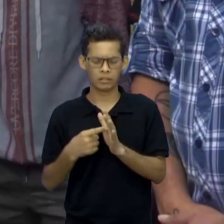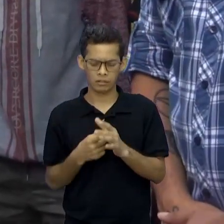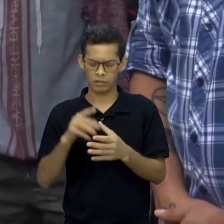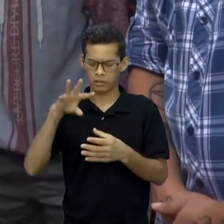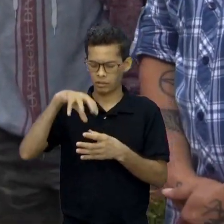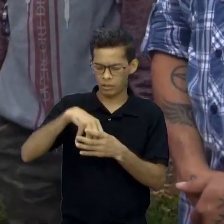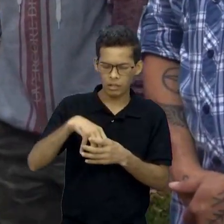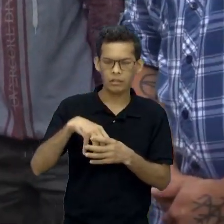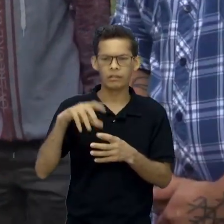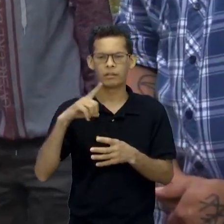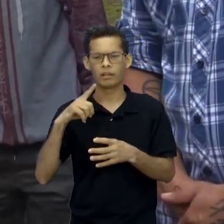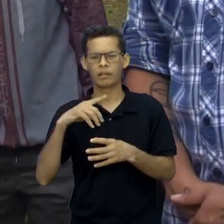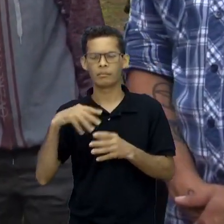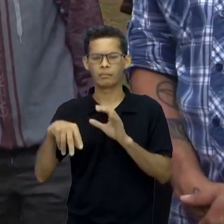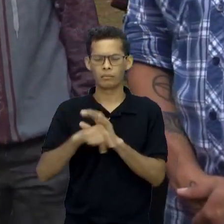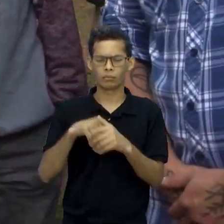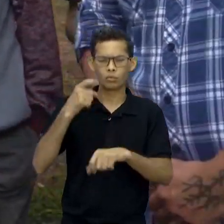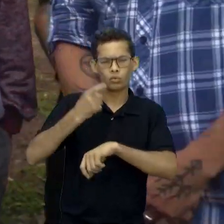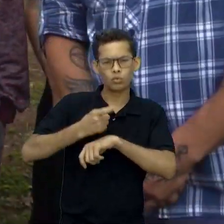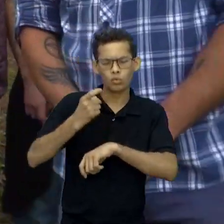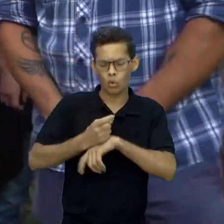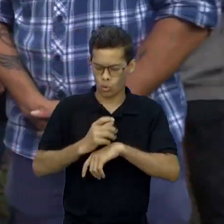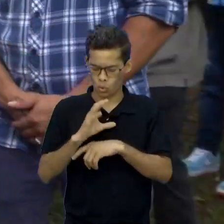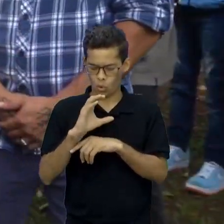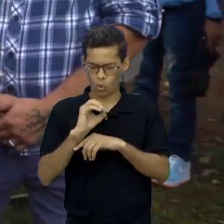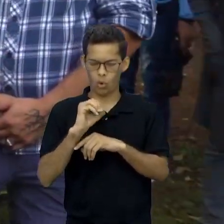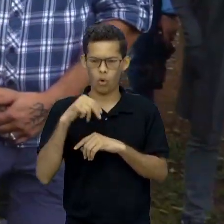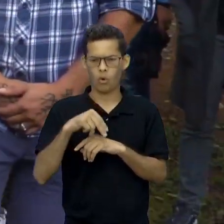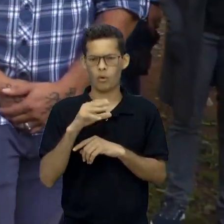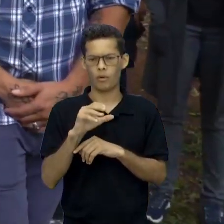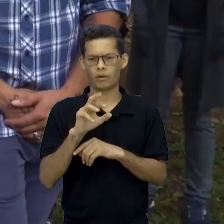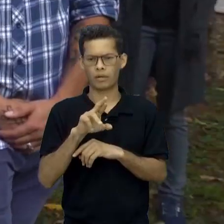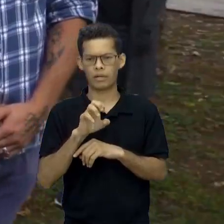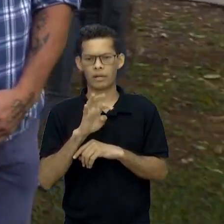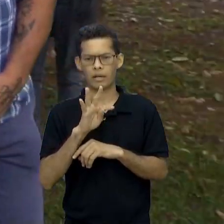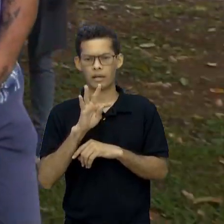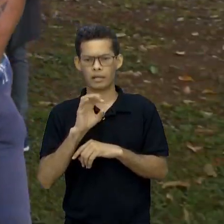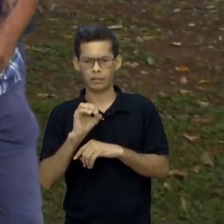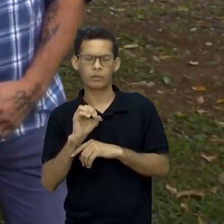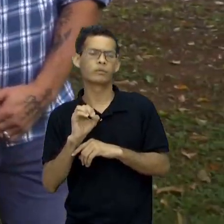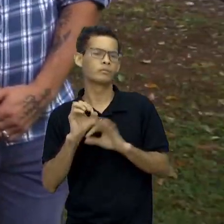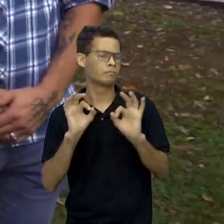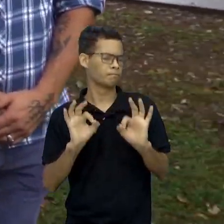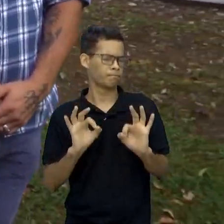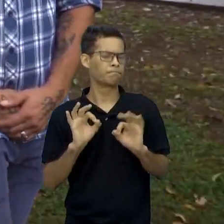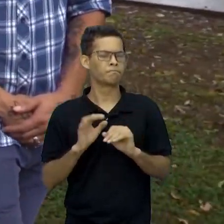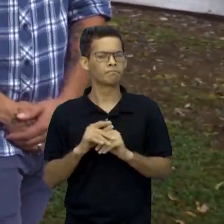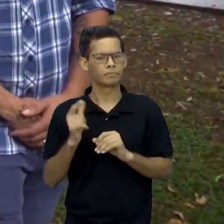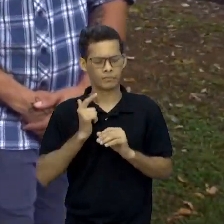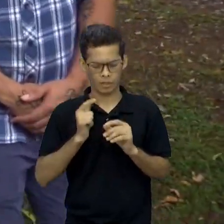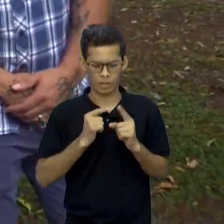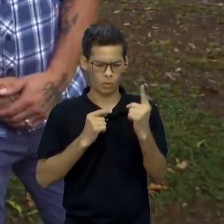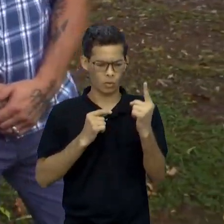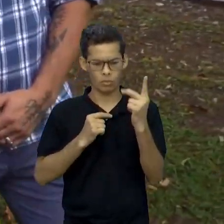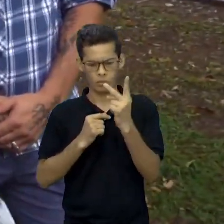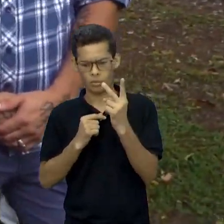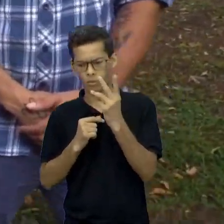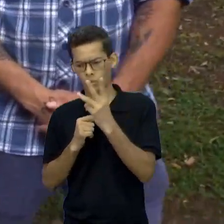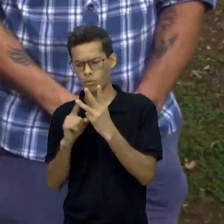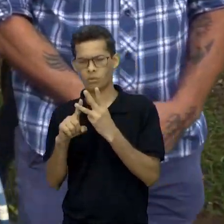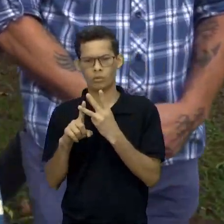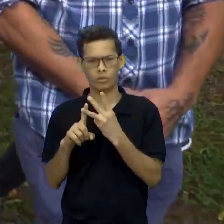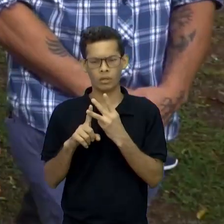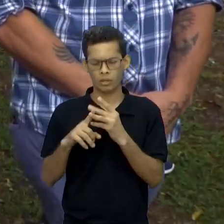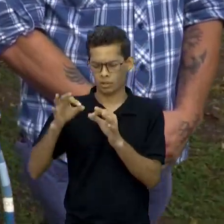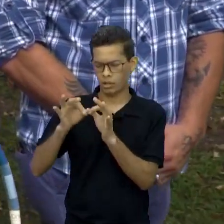na vertical. Certo. Então agora um alvo que está em 1 metro de profundidade, o terceiro tambor está em